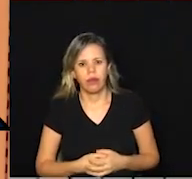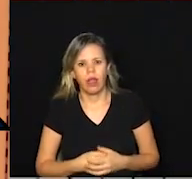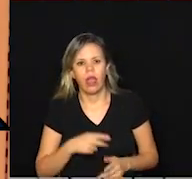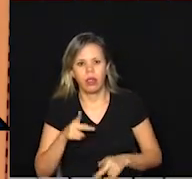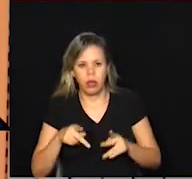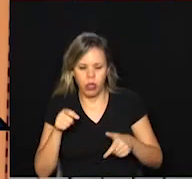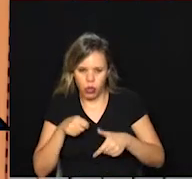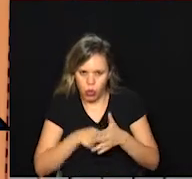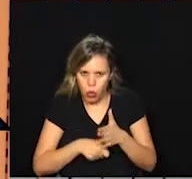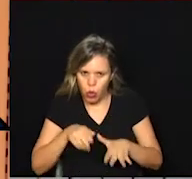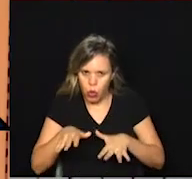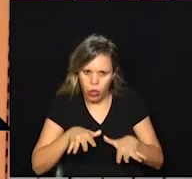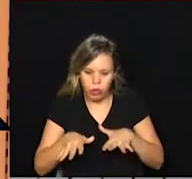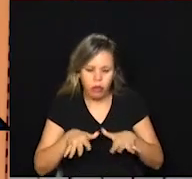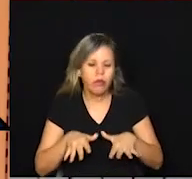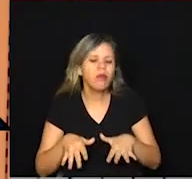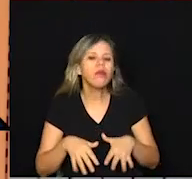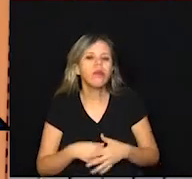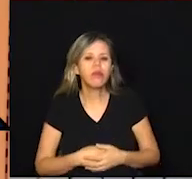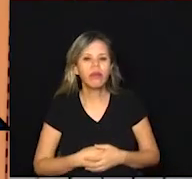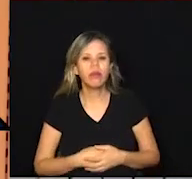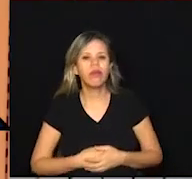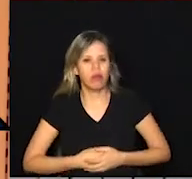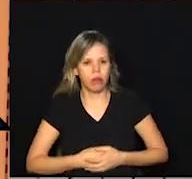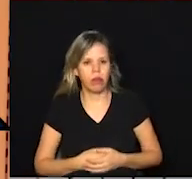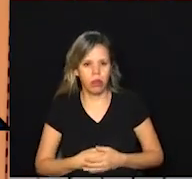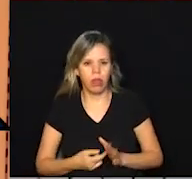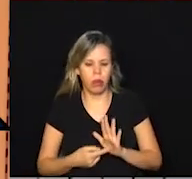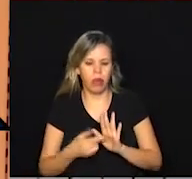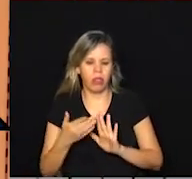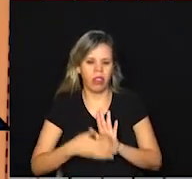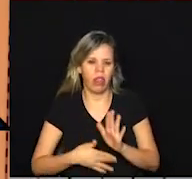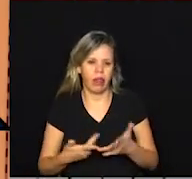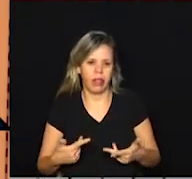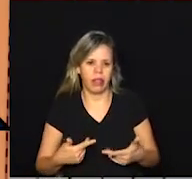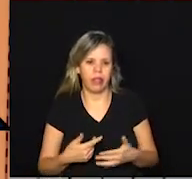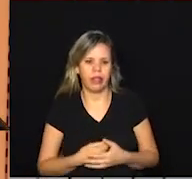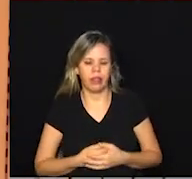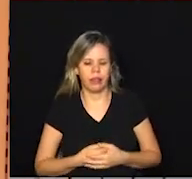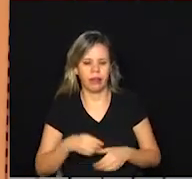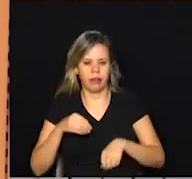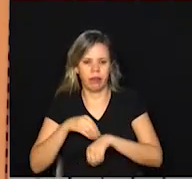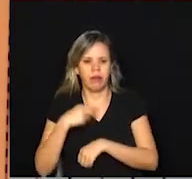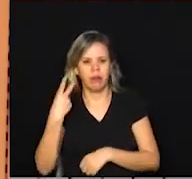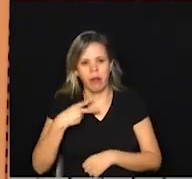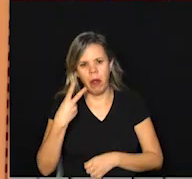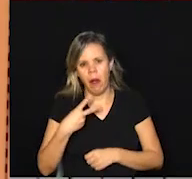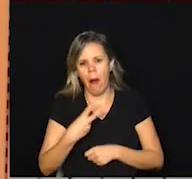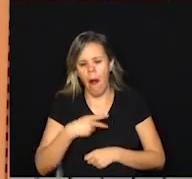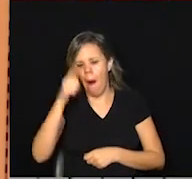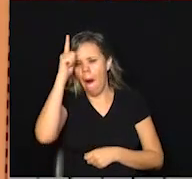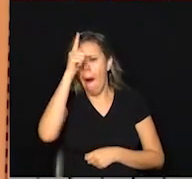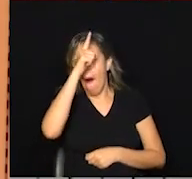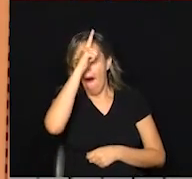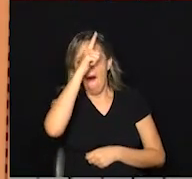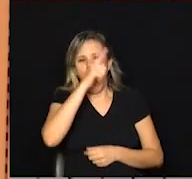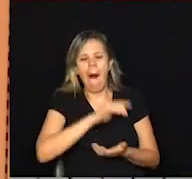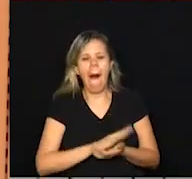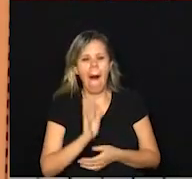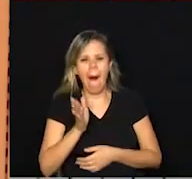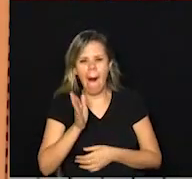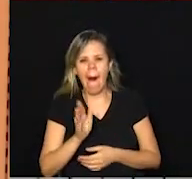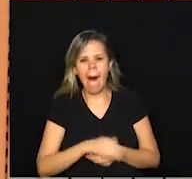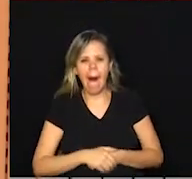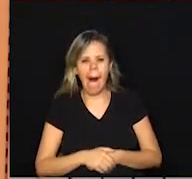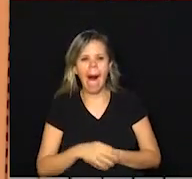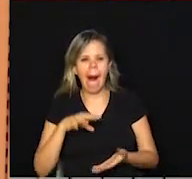ativistas pelas ativistas que expuseram aqui então vou passar a palavra o vereador Gustavo petta que já